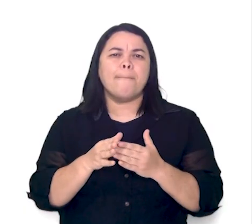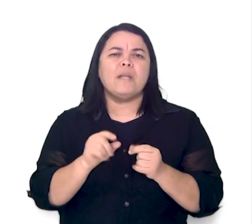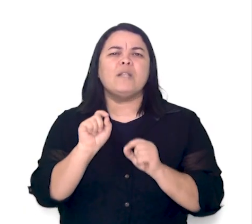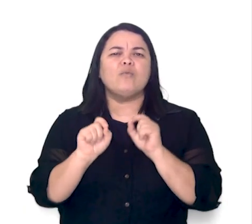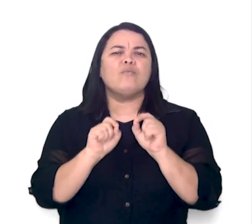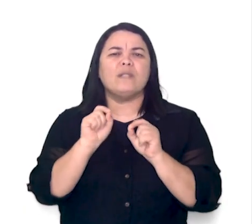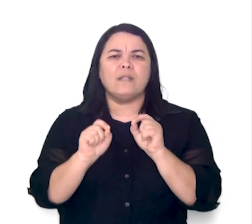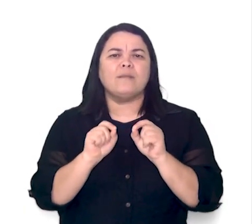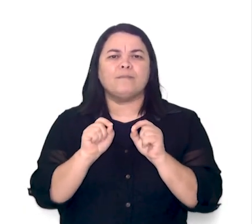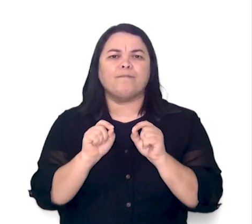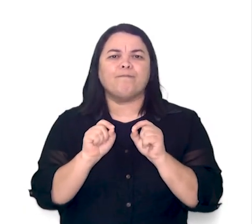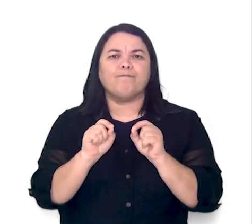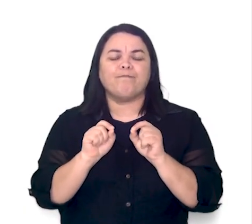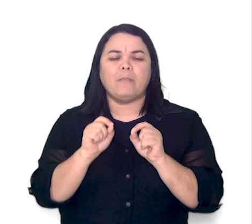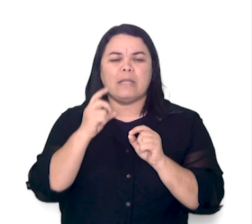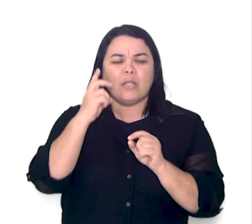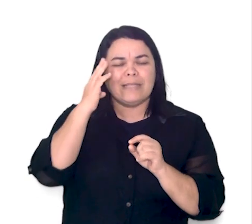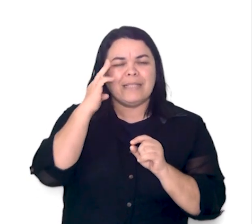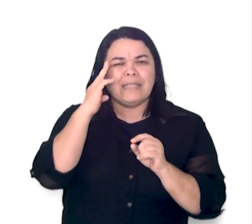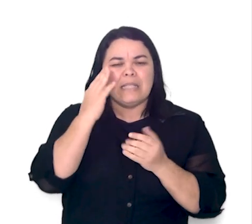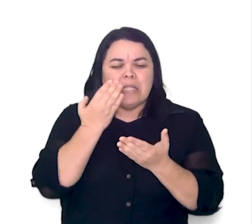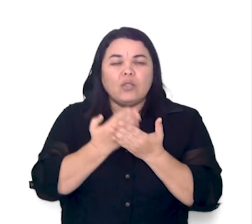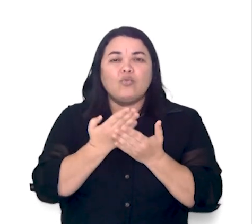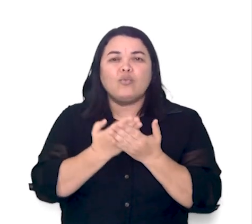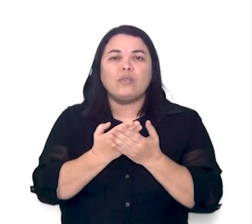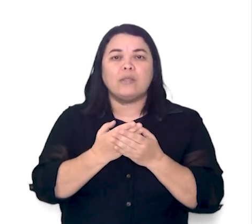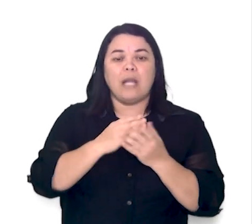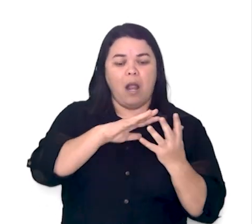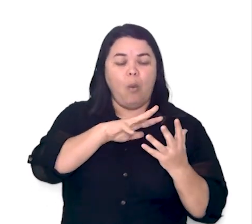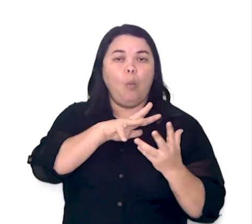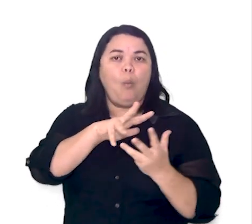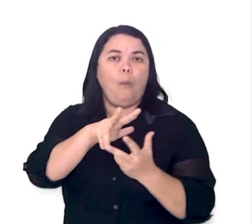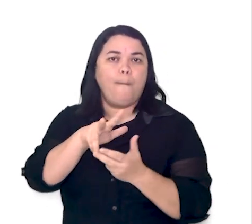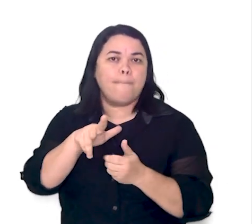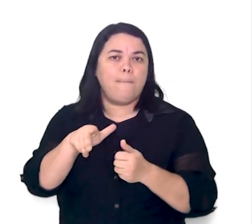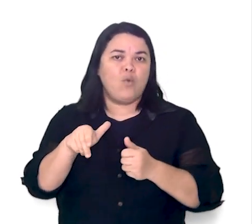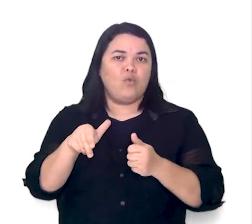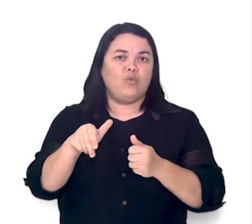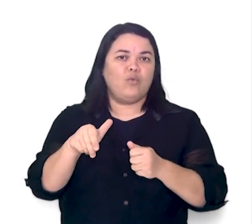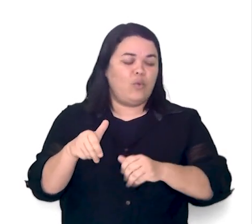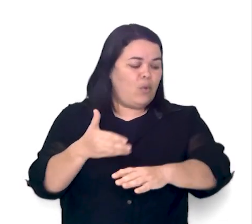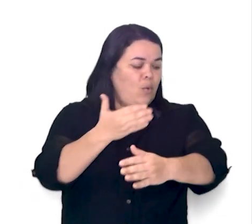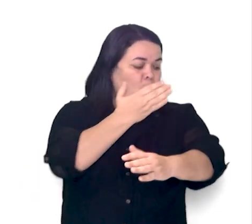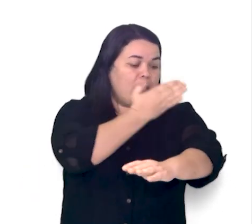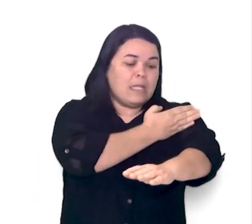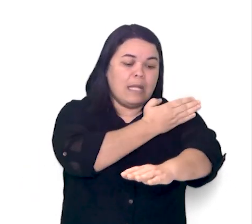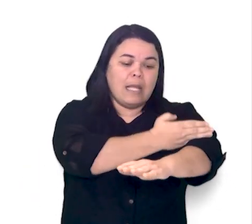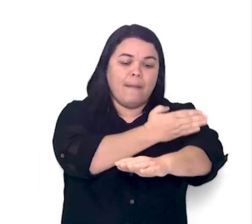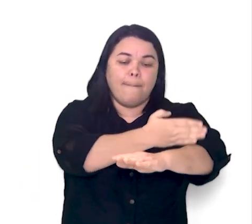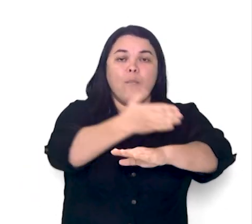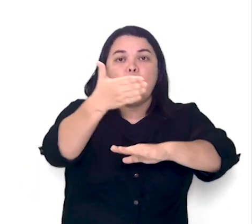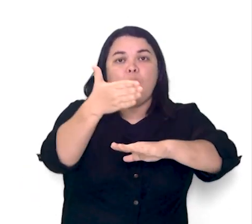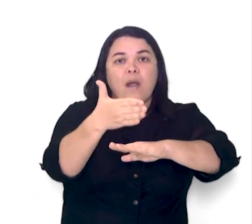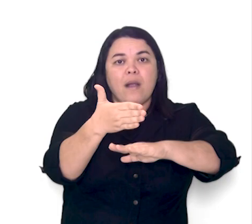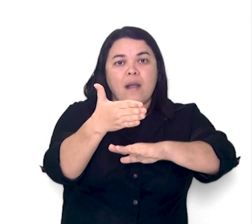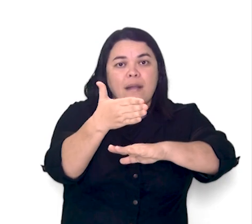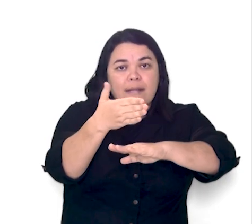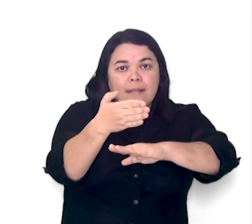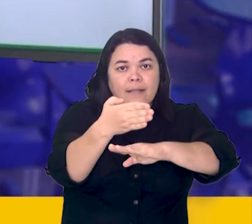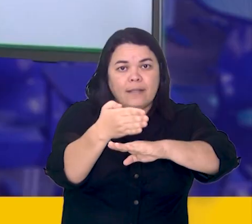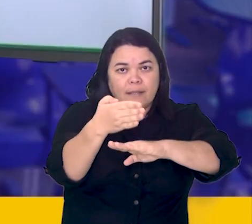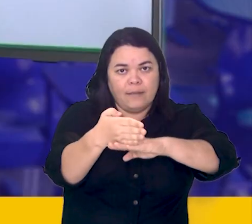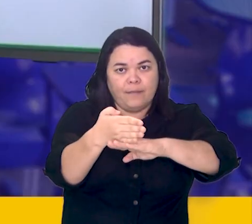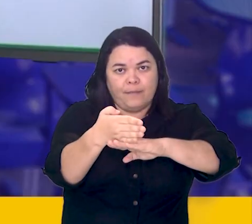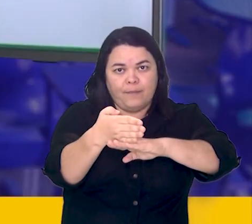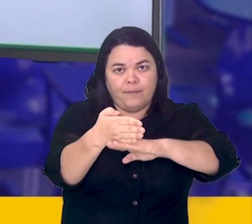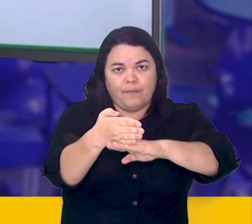que tenhamos aqui uma visão do mundo moderno e a conexão entre as sociedades africanas, americanas e